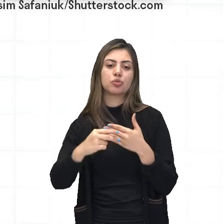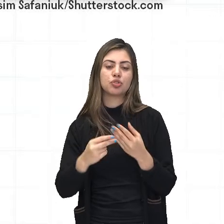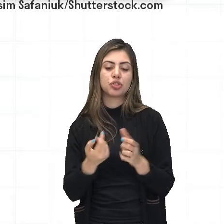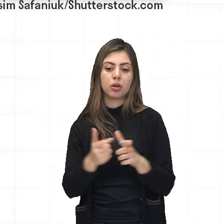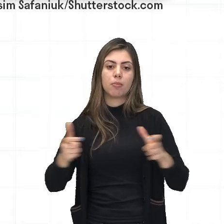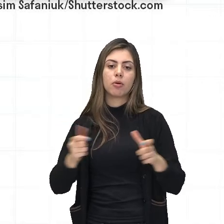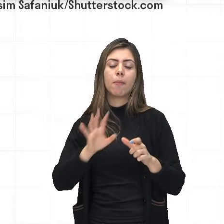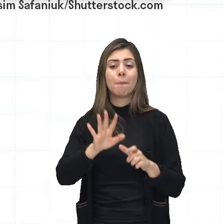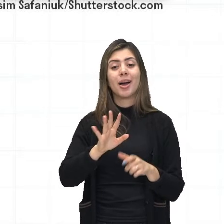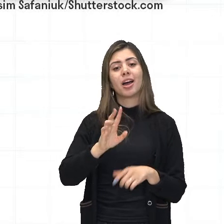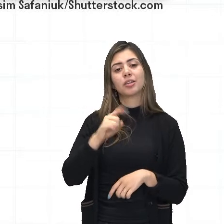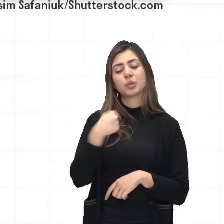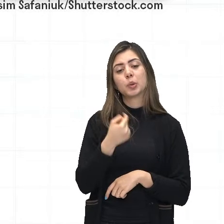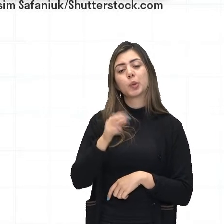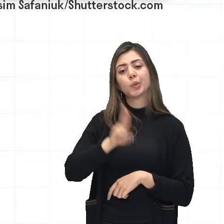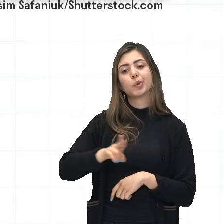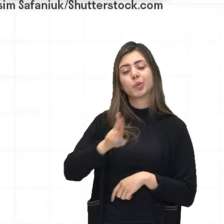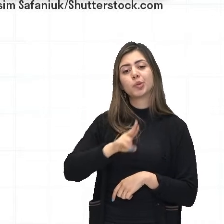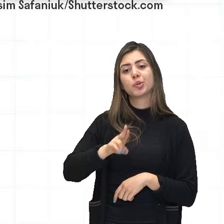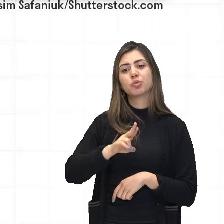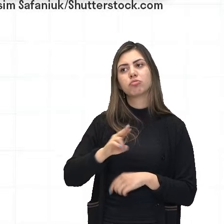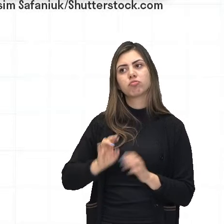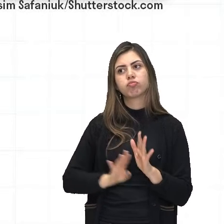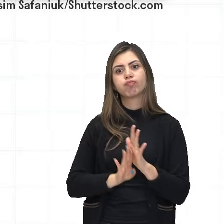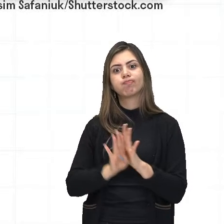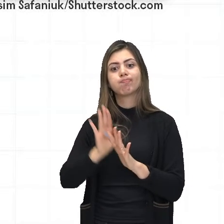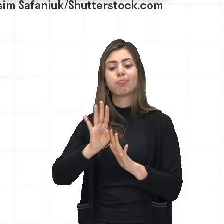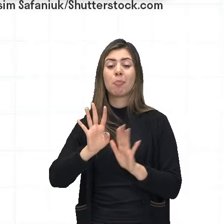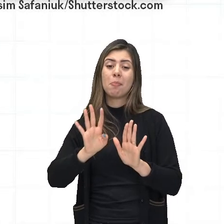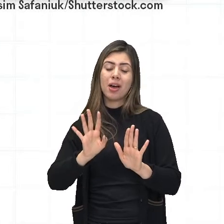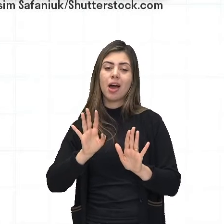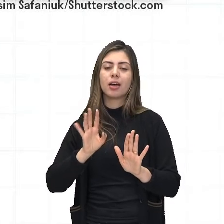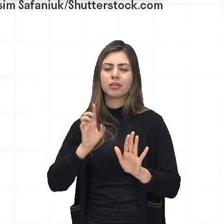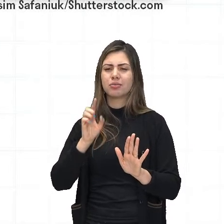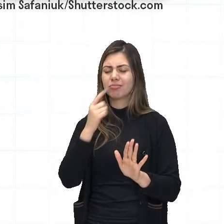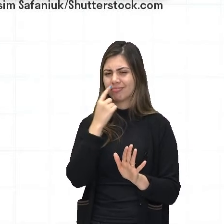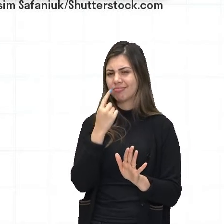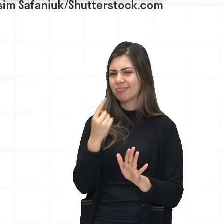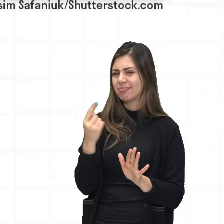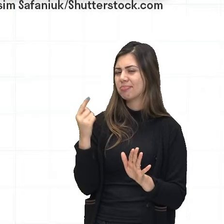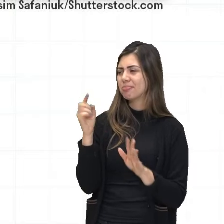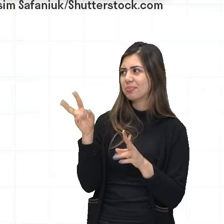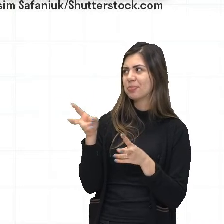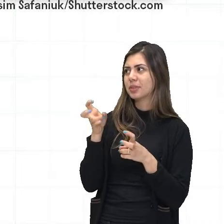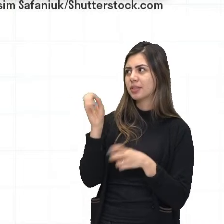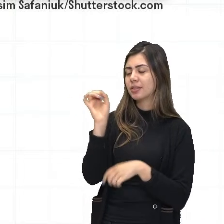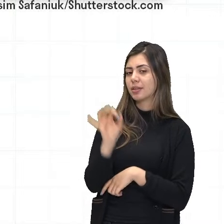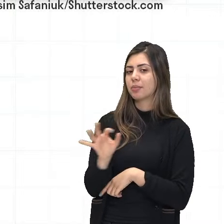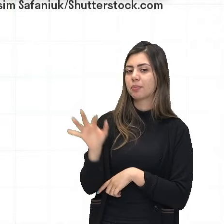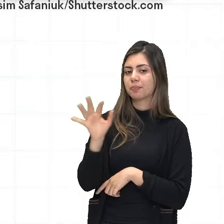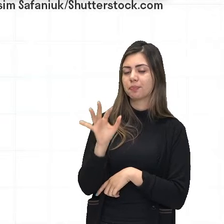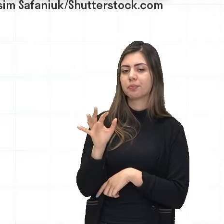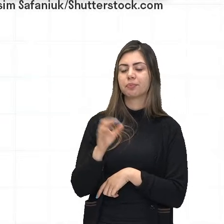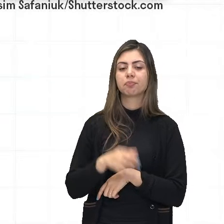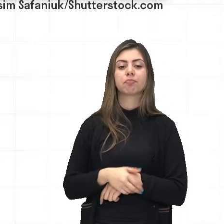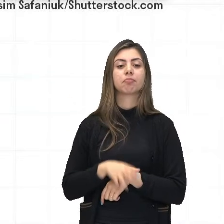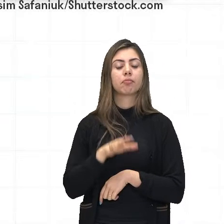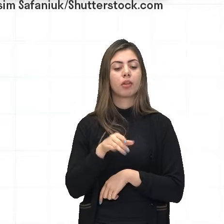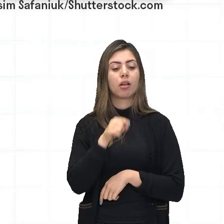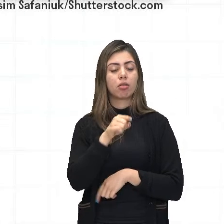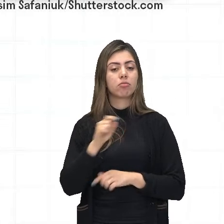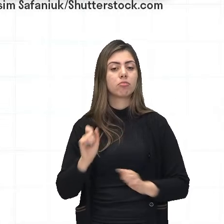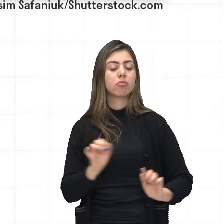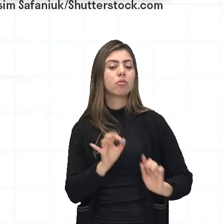uso dele crescendo bastante. Mas como vocês podem observar, o gás natural,